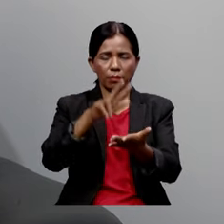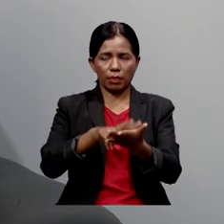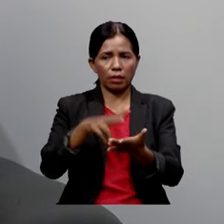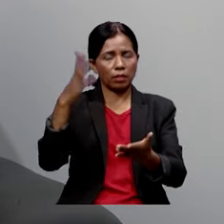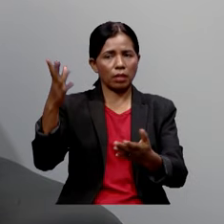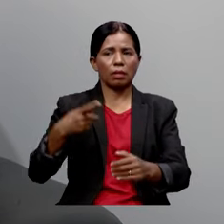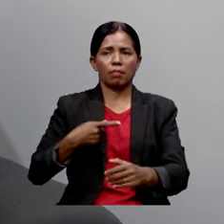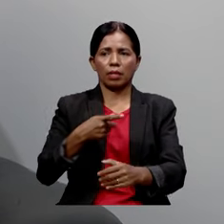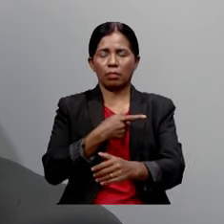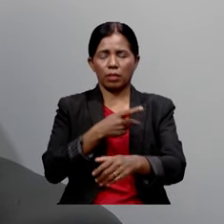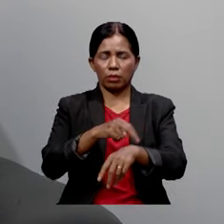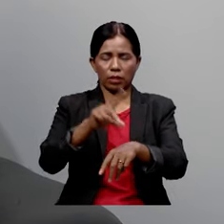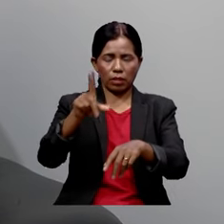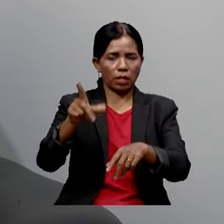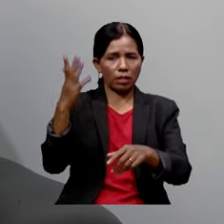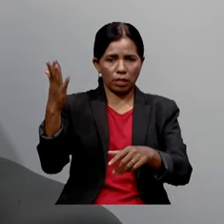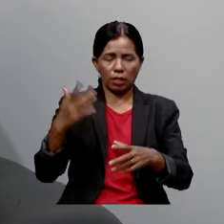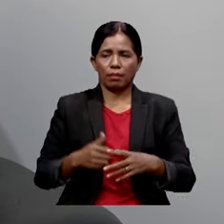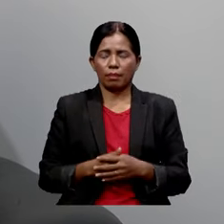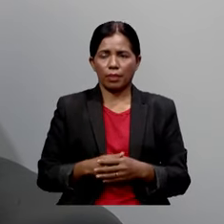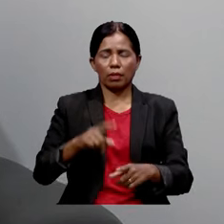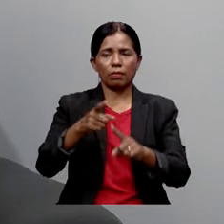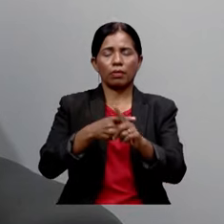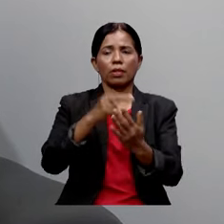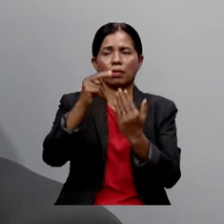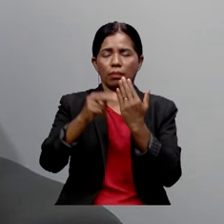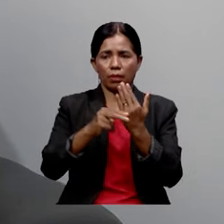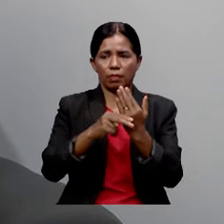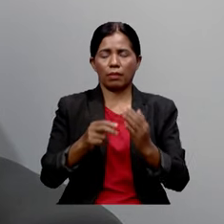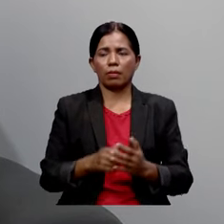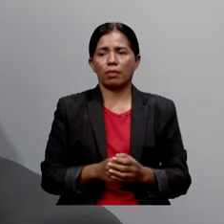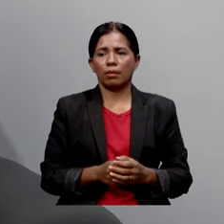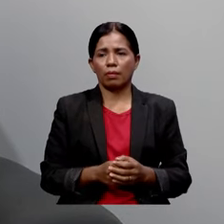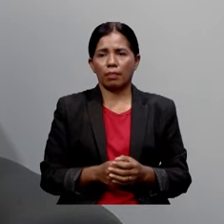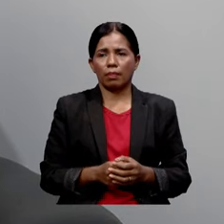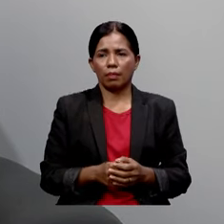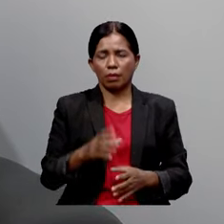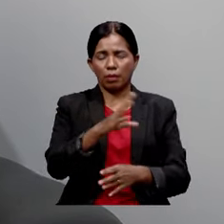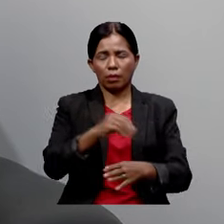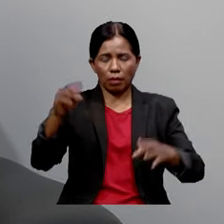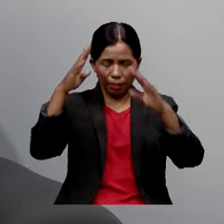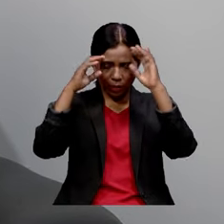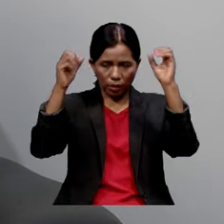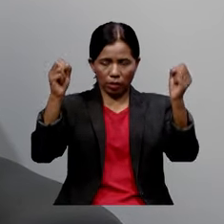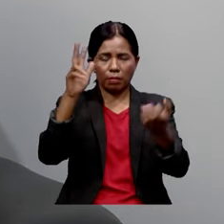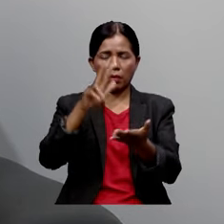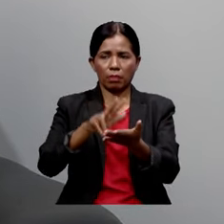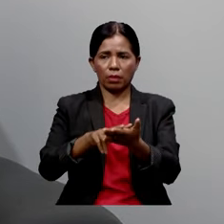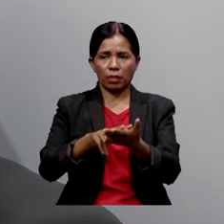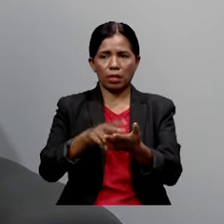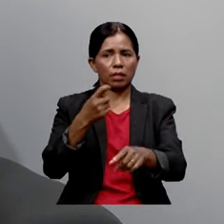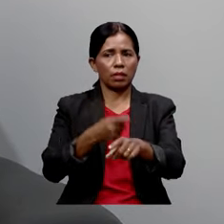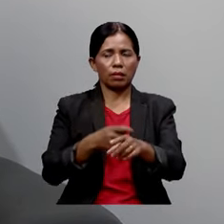a Parlamento Nacional já foi em novembro. Não, presidente da República promulga que era esse tempo,